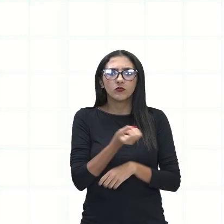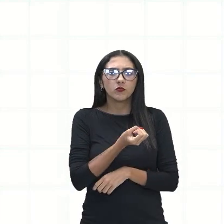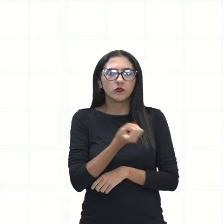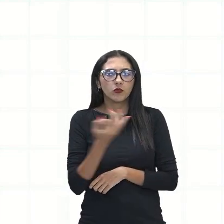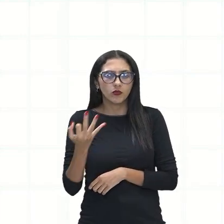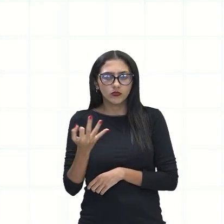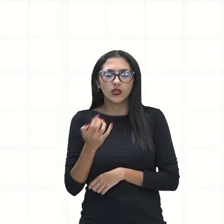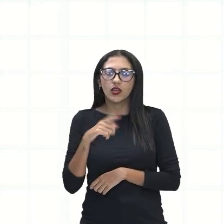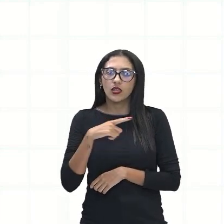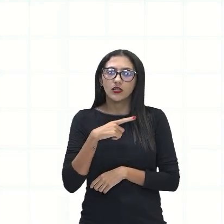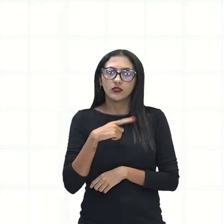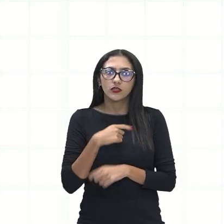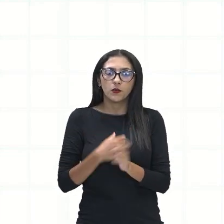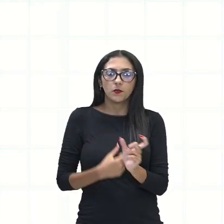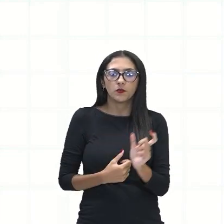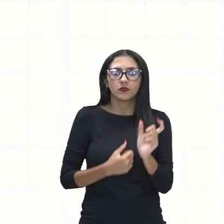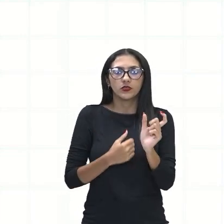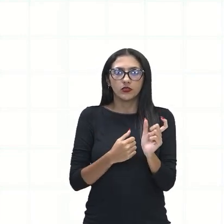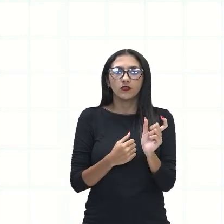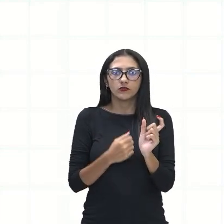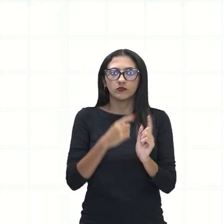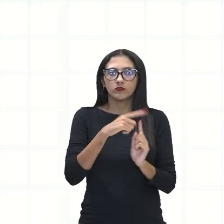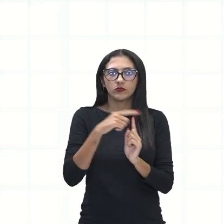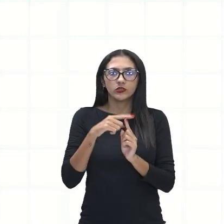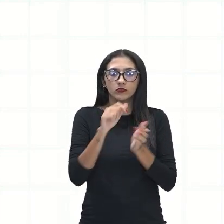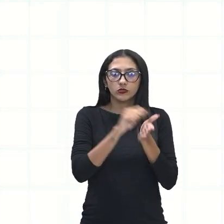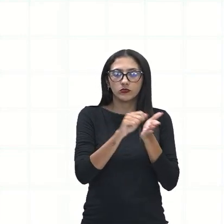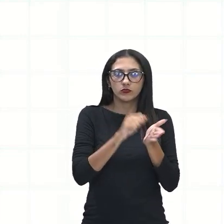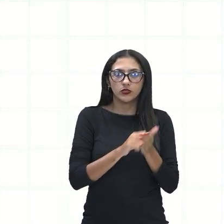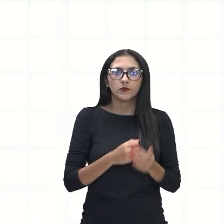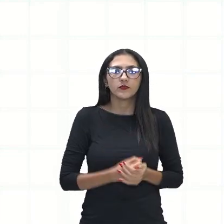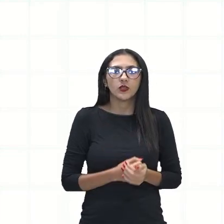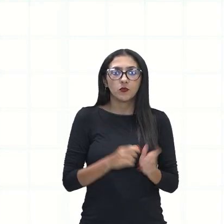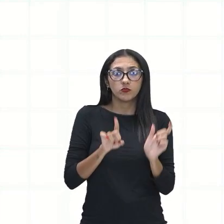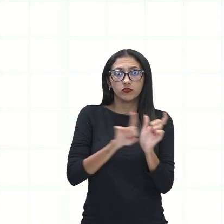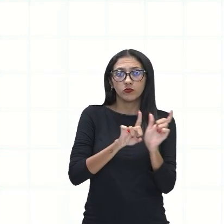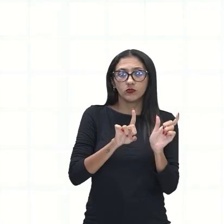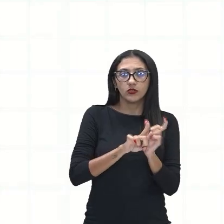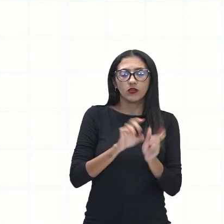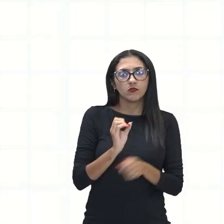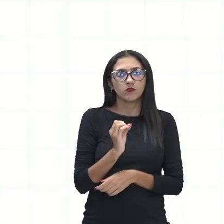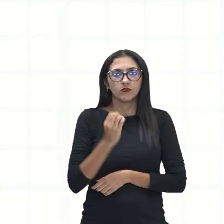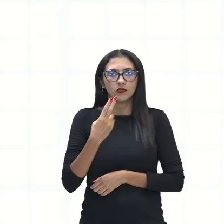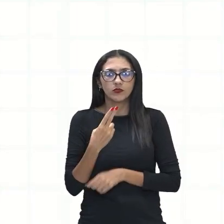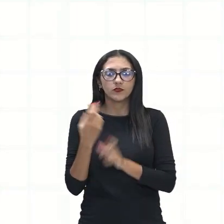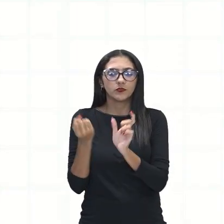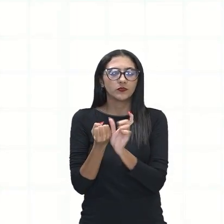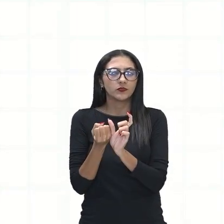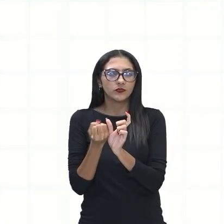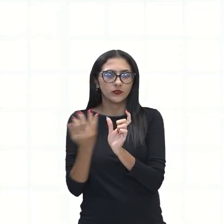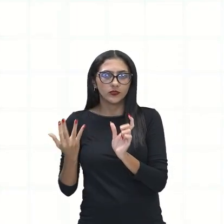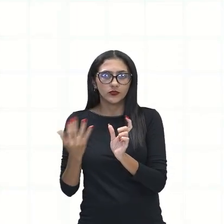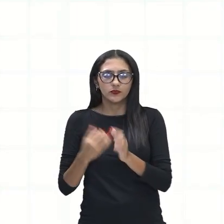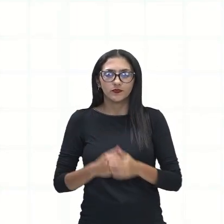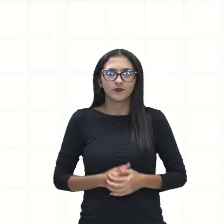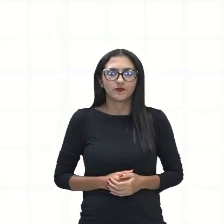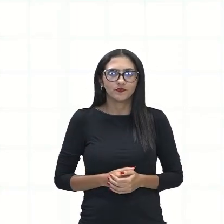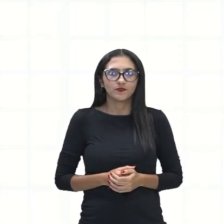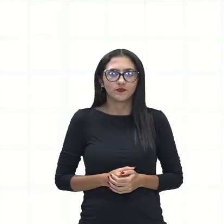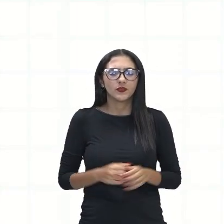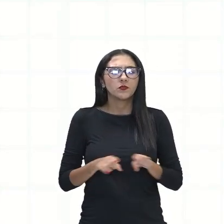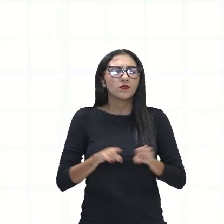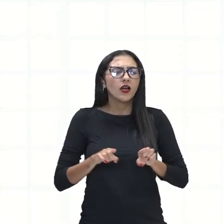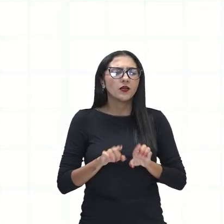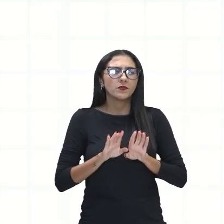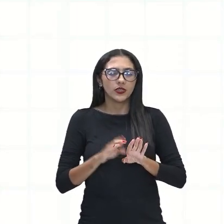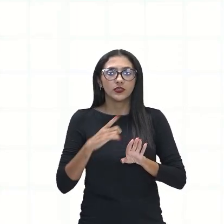tem uma forma para ser escrita no singular e uma no plural. E se ele for regular, ele vai receber